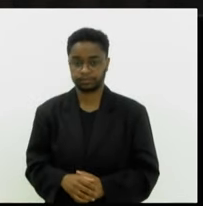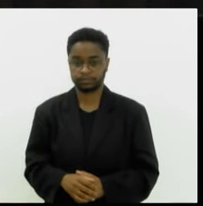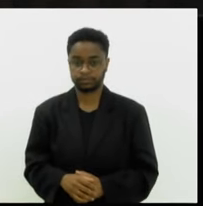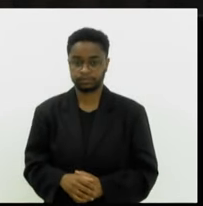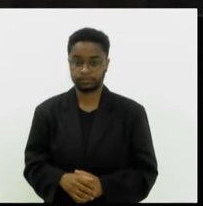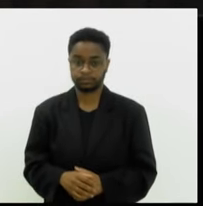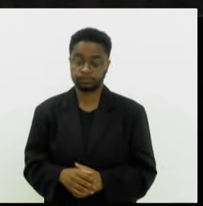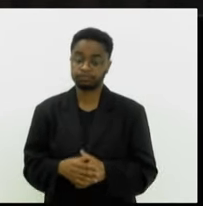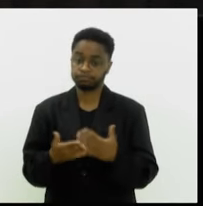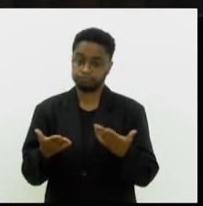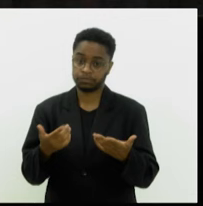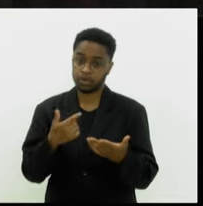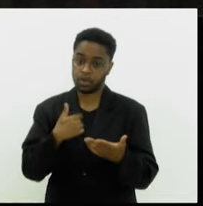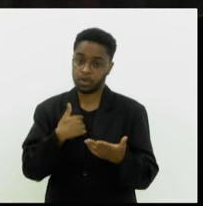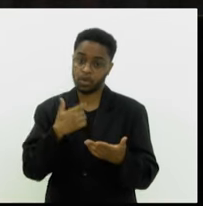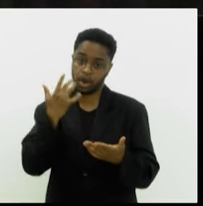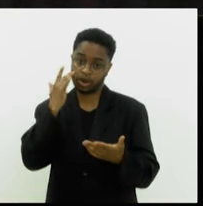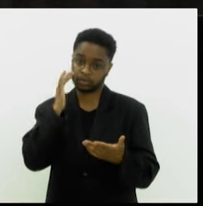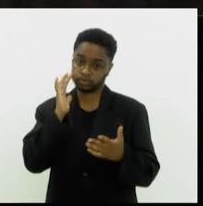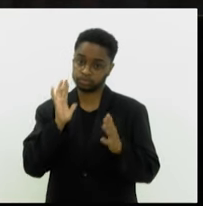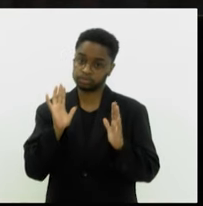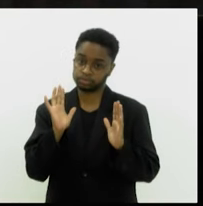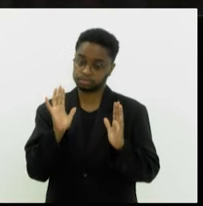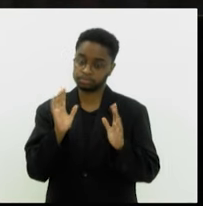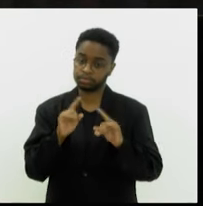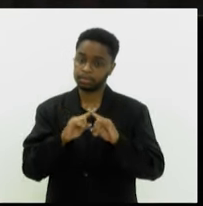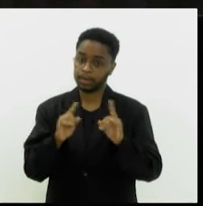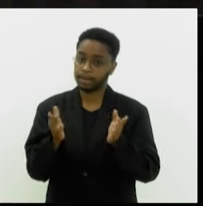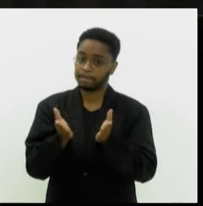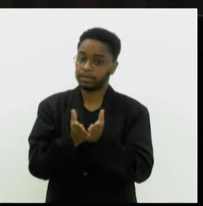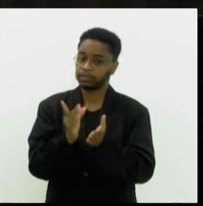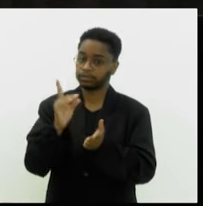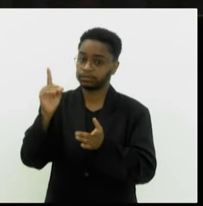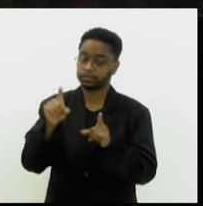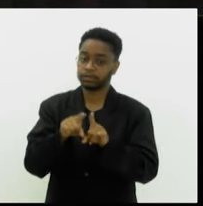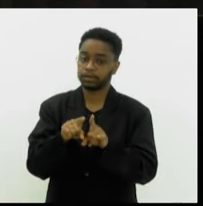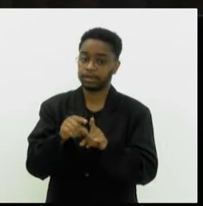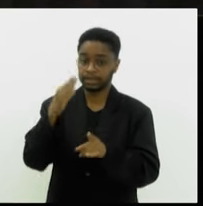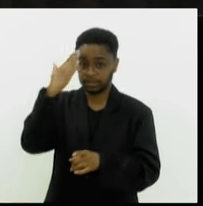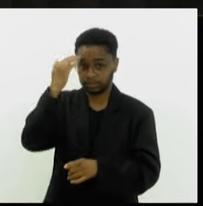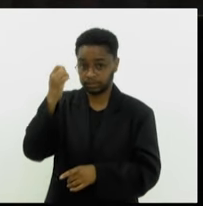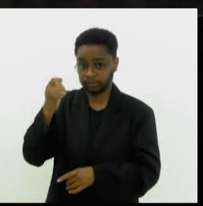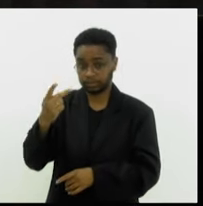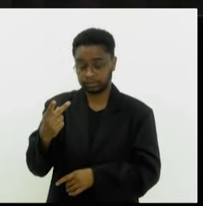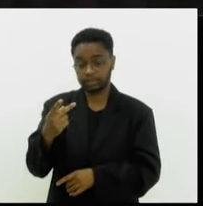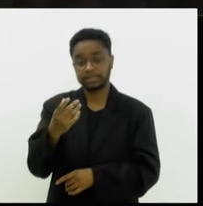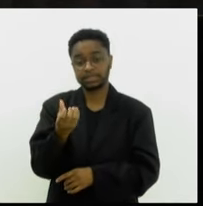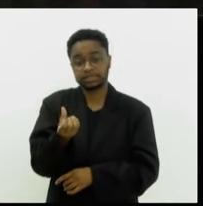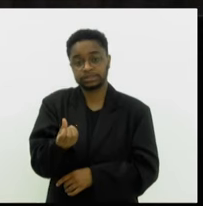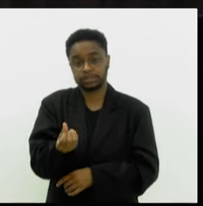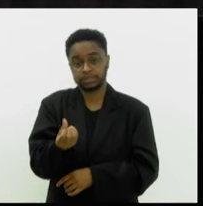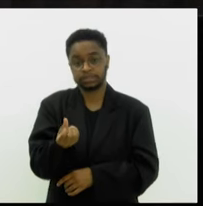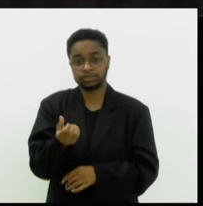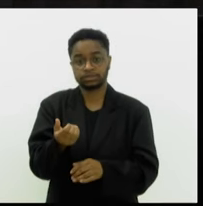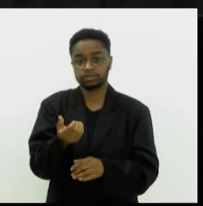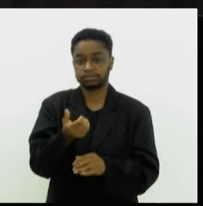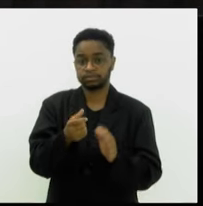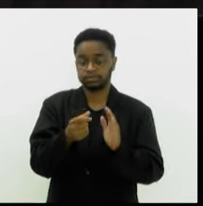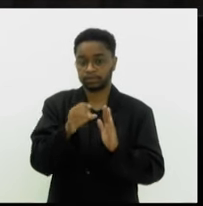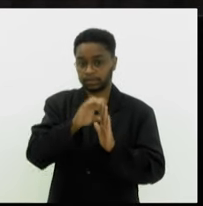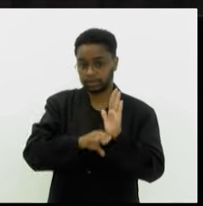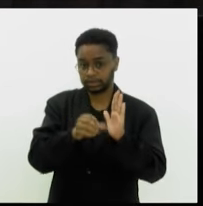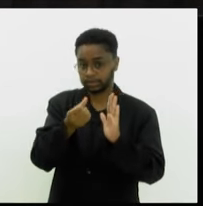Assim eu considero. E a palavra de Deus também. Em Provérbios 6, 16 a 19, diz